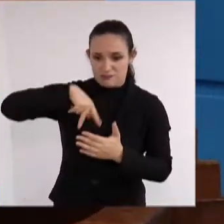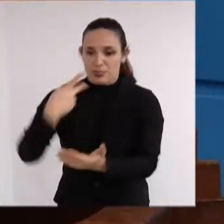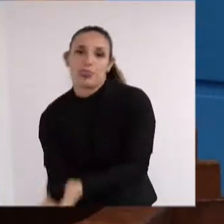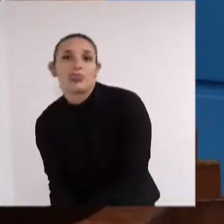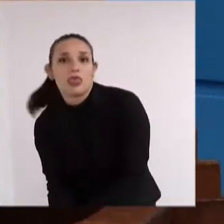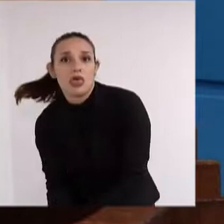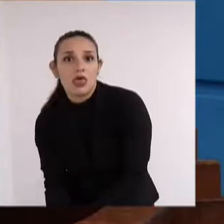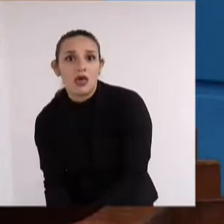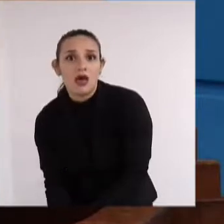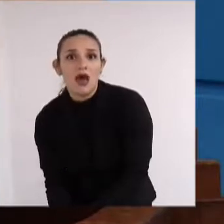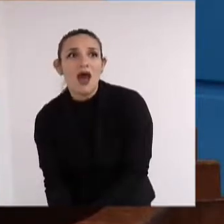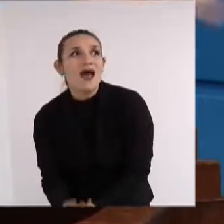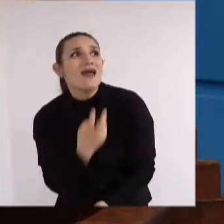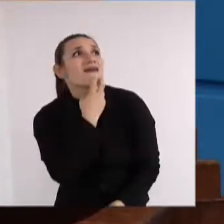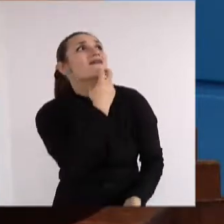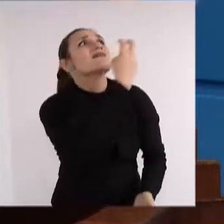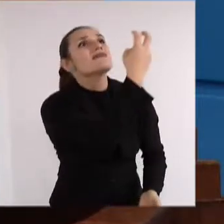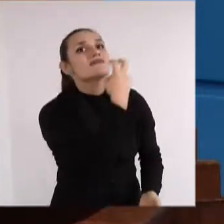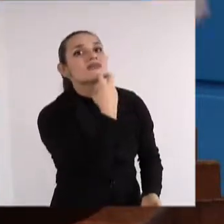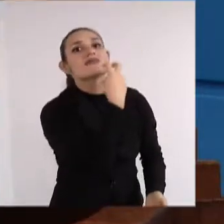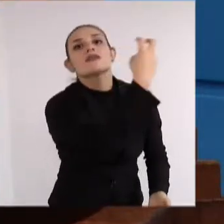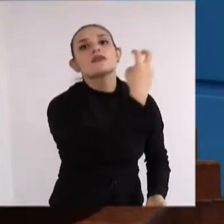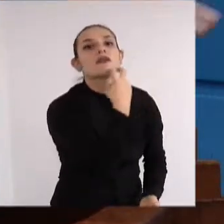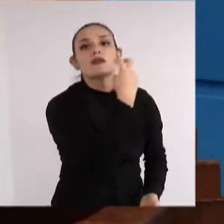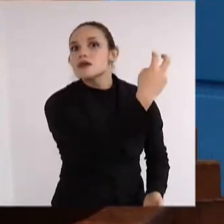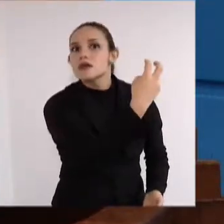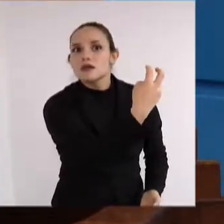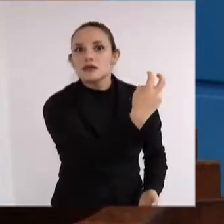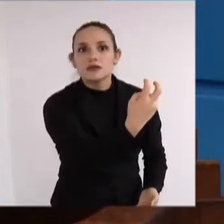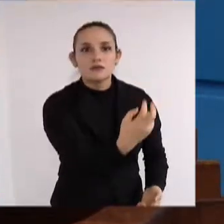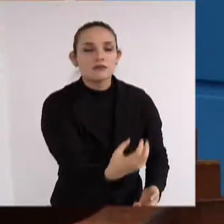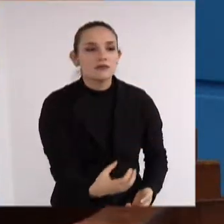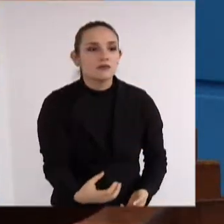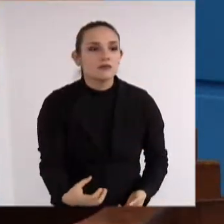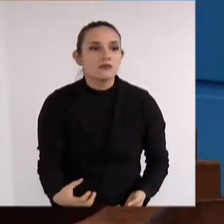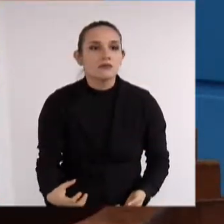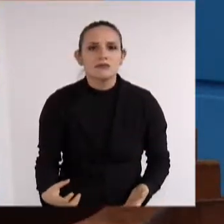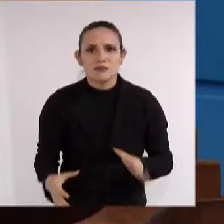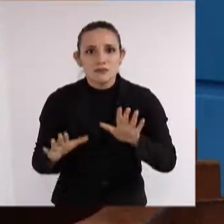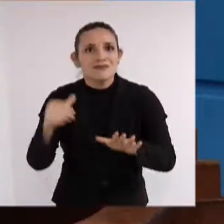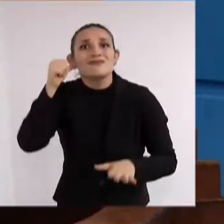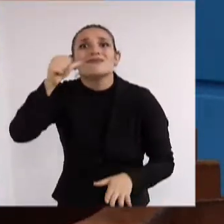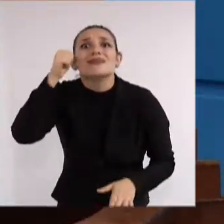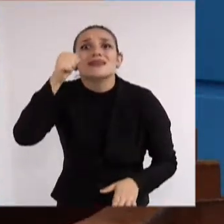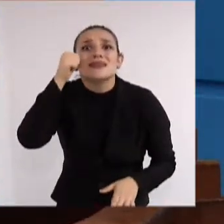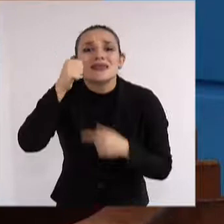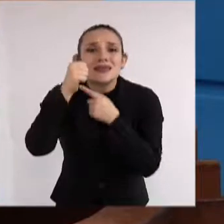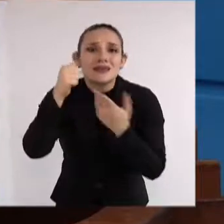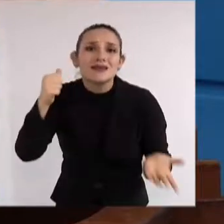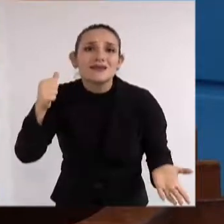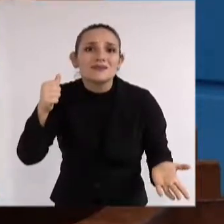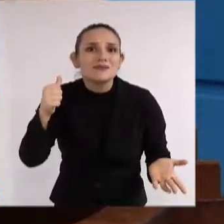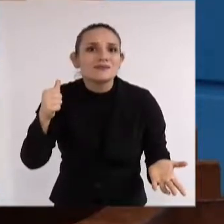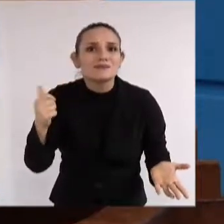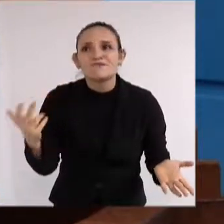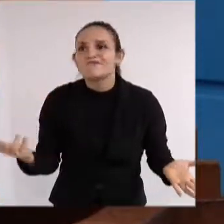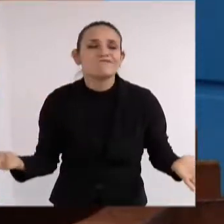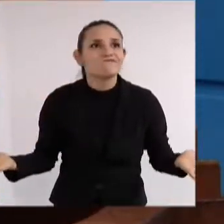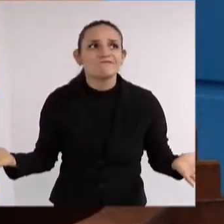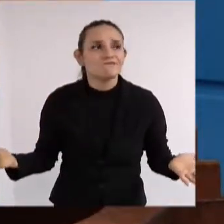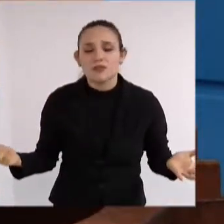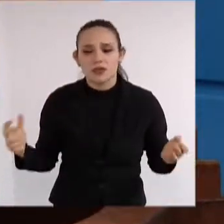não tinha como pedir socorro, e ela gritava, e eu não ia entrar no banheiro de outra pessoa que estava ali. Eu tenho que chamar